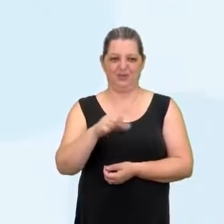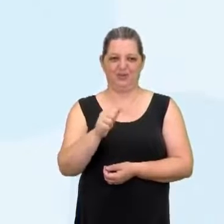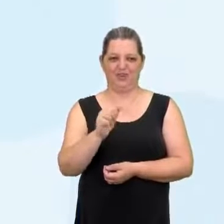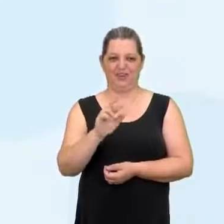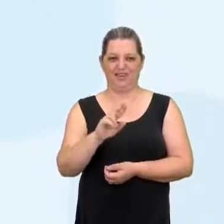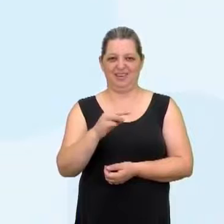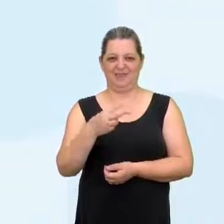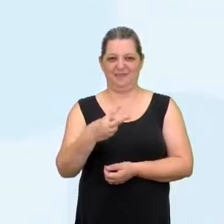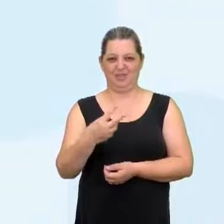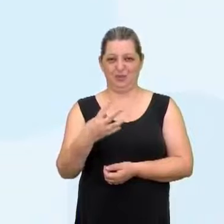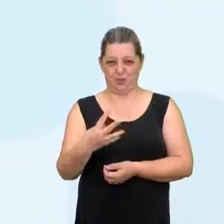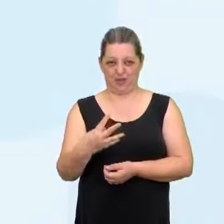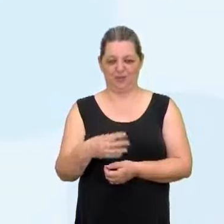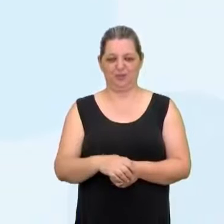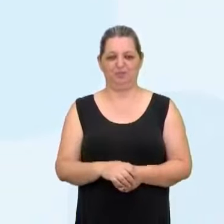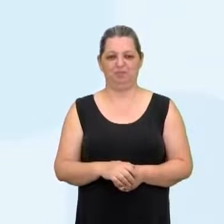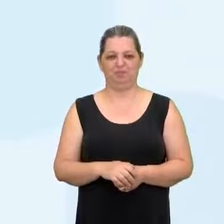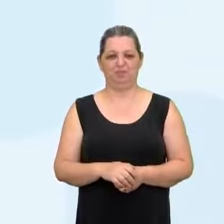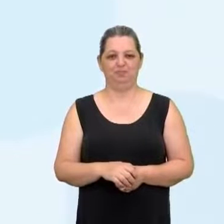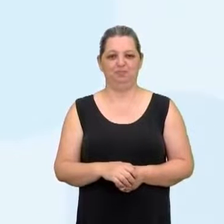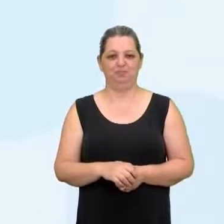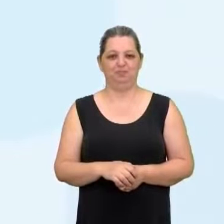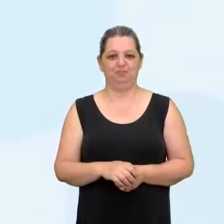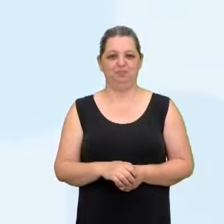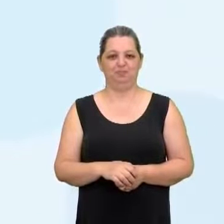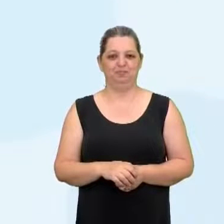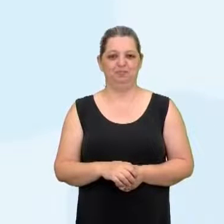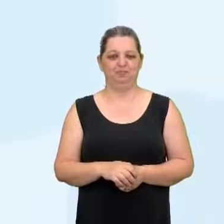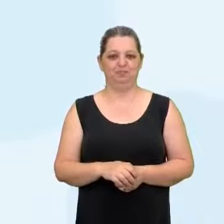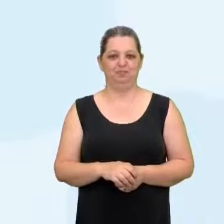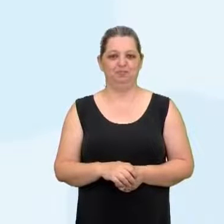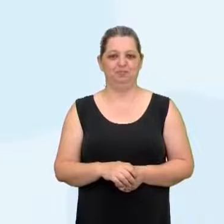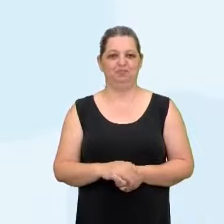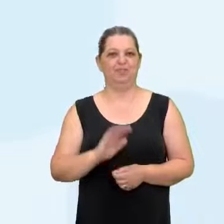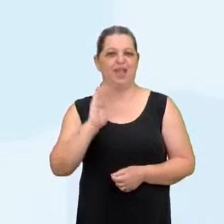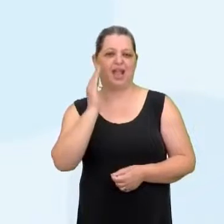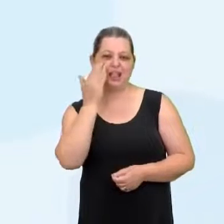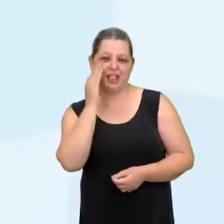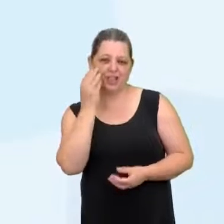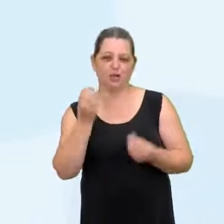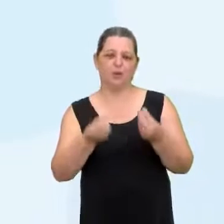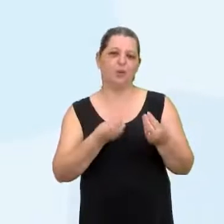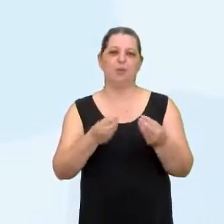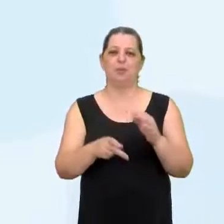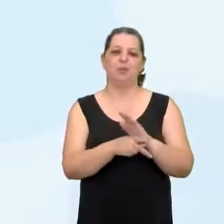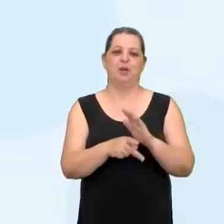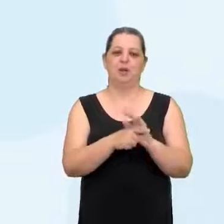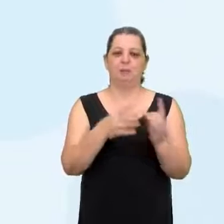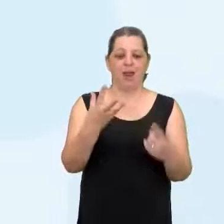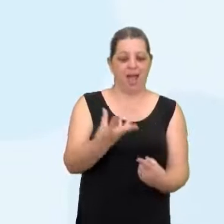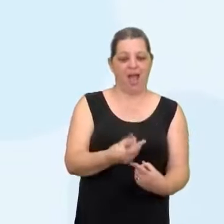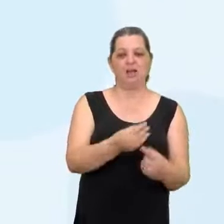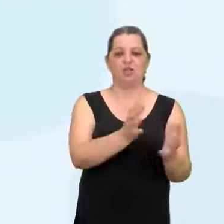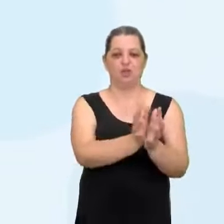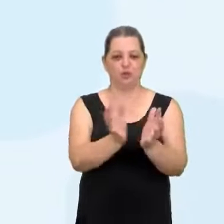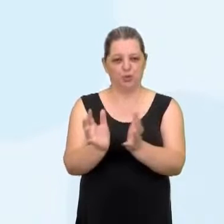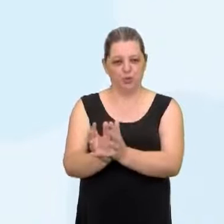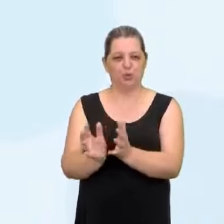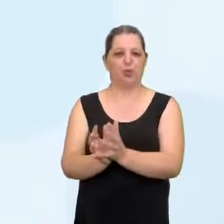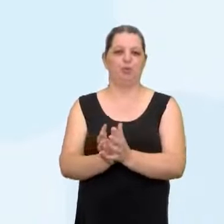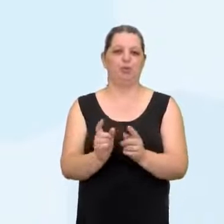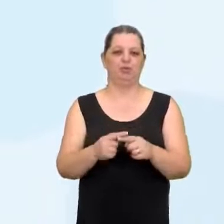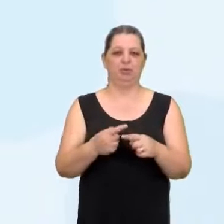EF09AR24. Reconhecer e apreciar artistas, grupos coletivos e manifestações cênicas do